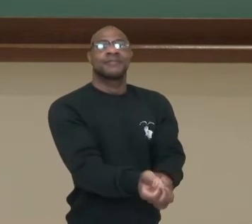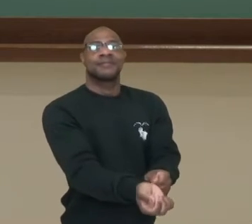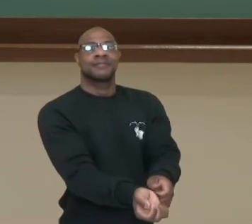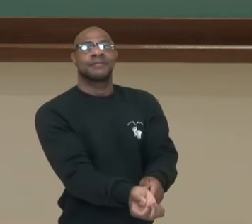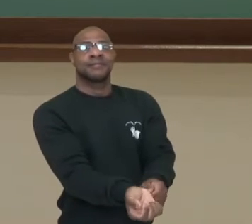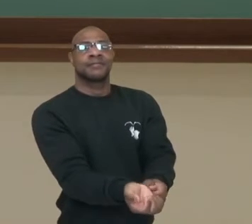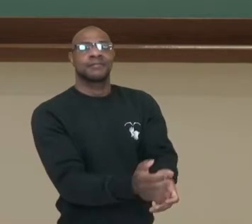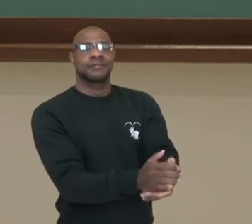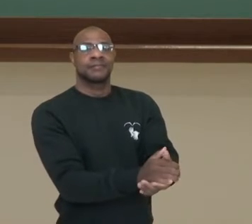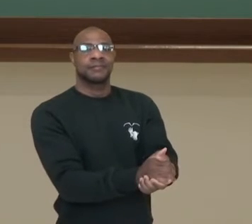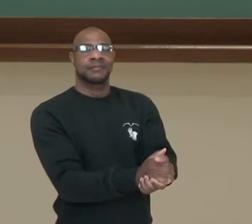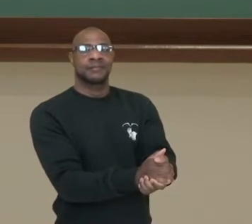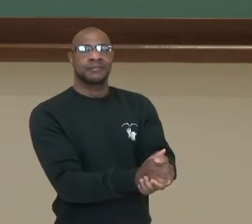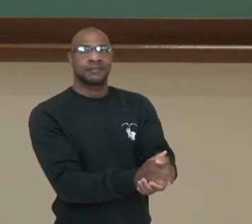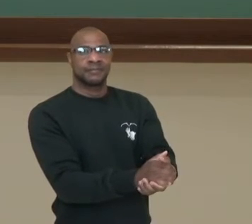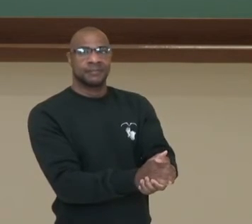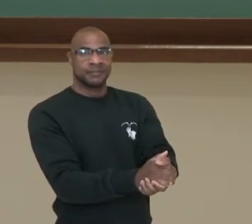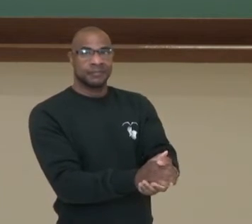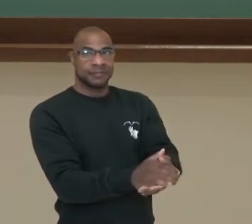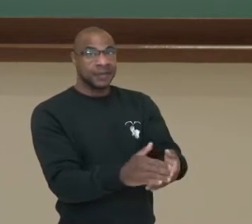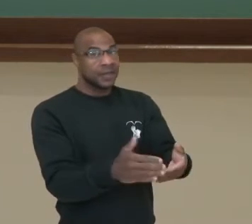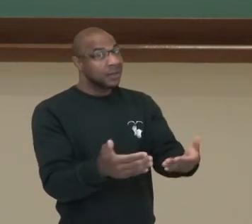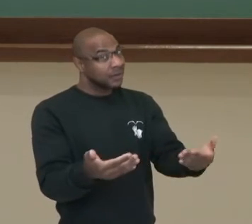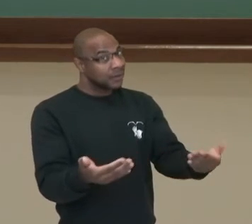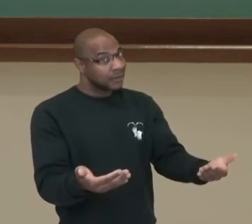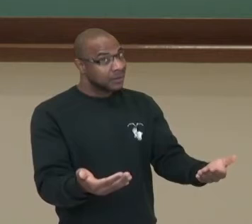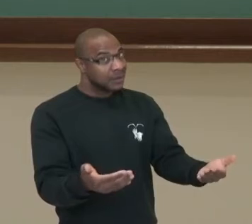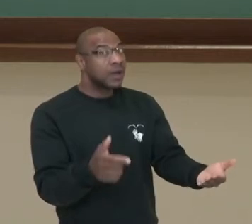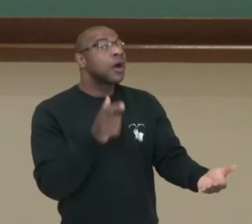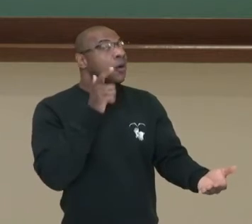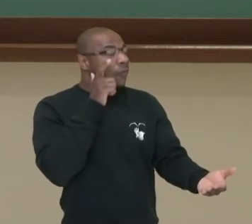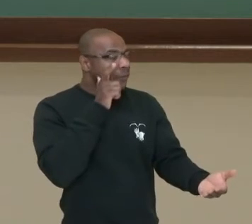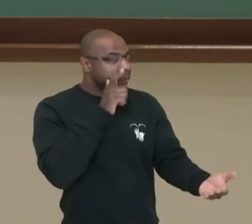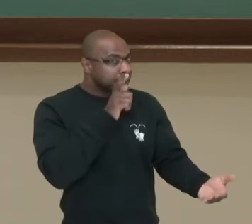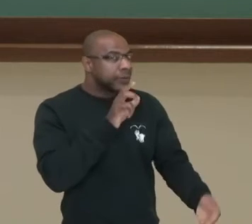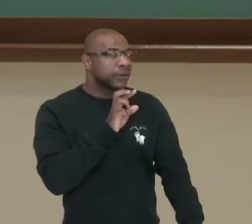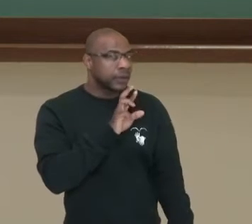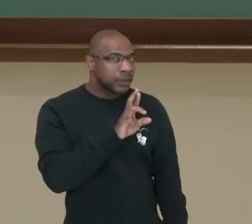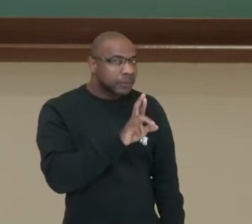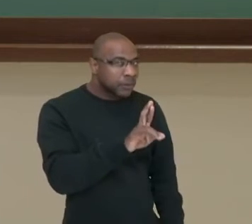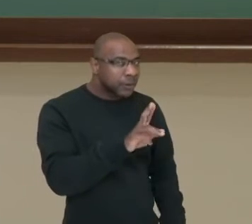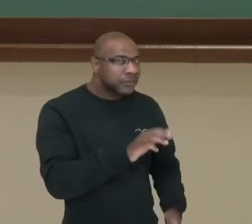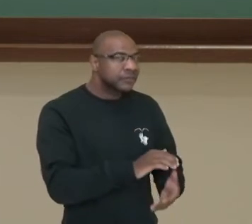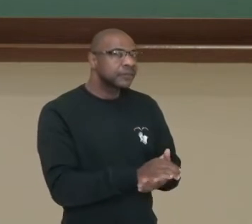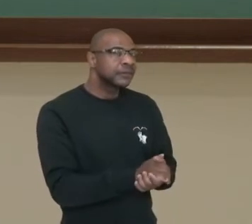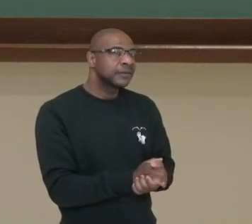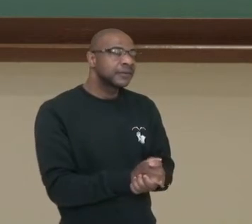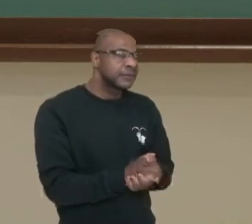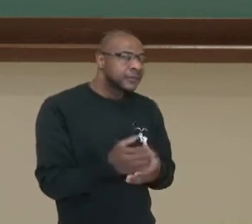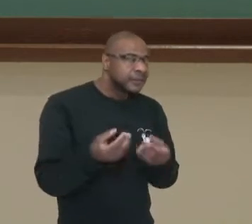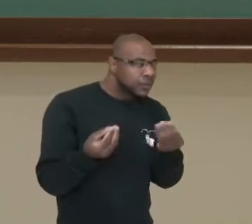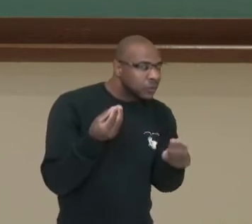Então, conseguiu chegar numa resposta? Será que traz algum benefício esse aumento